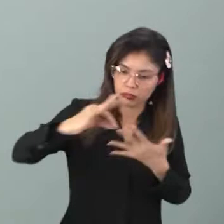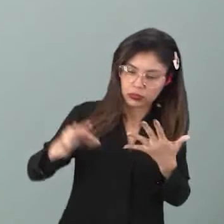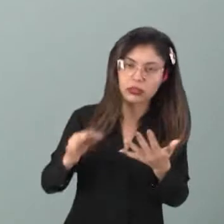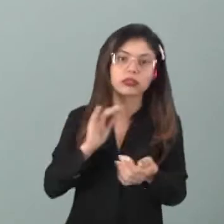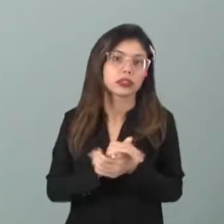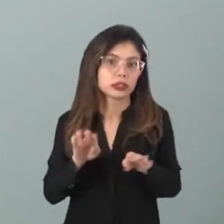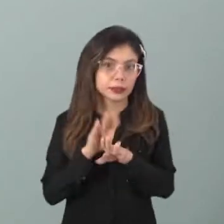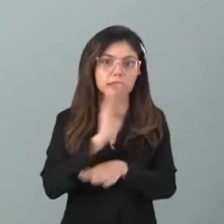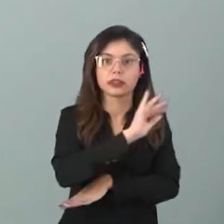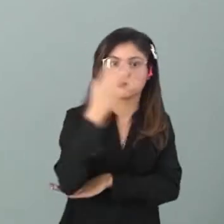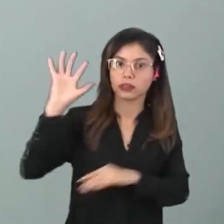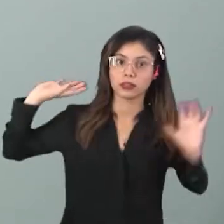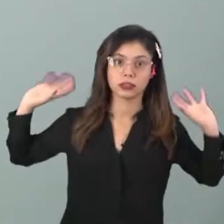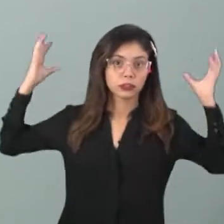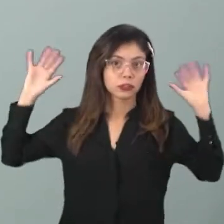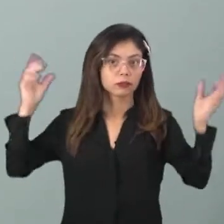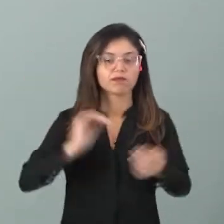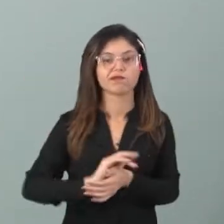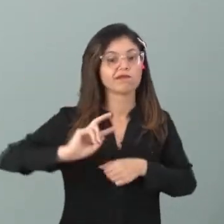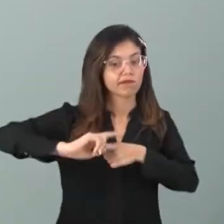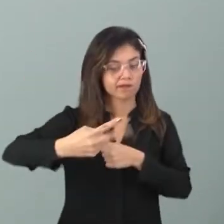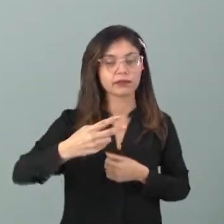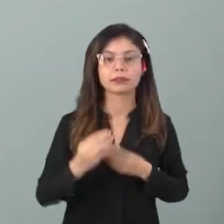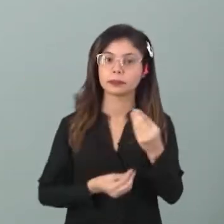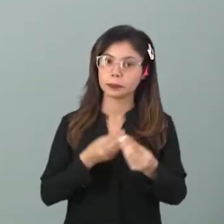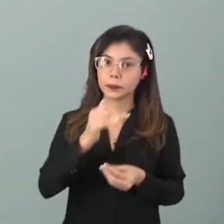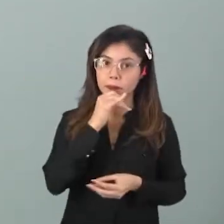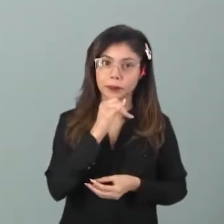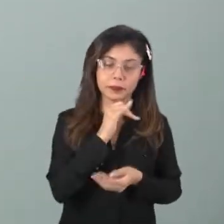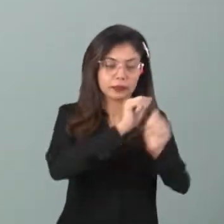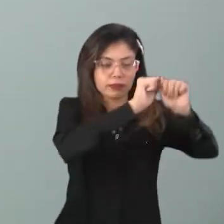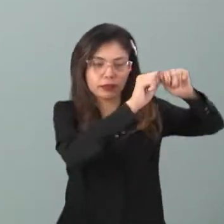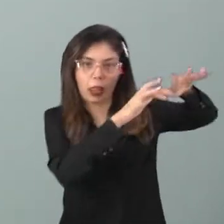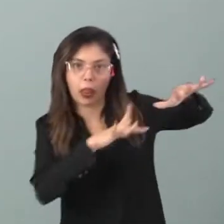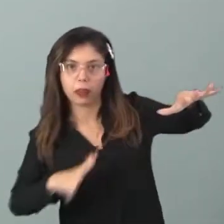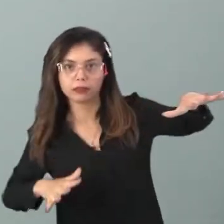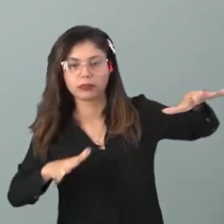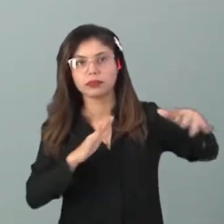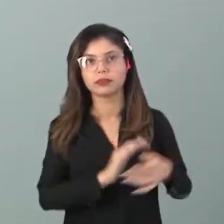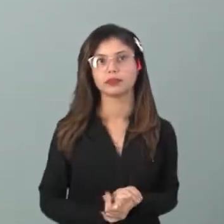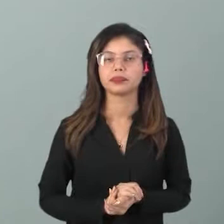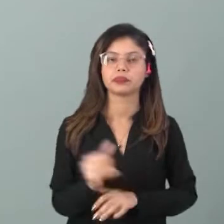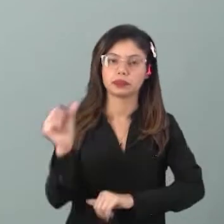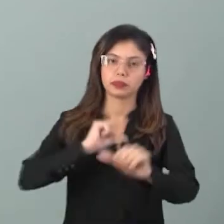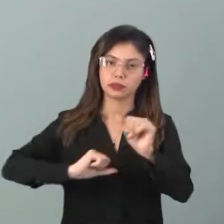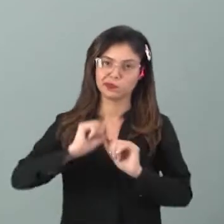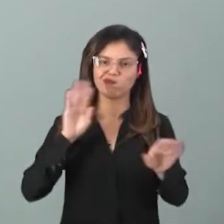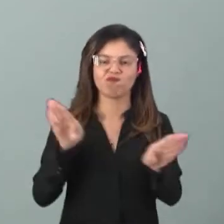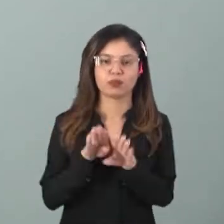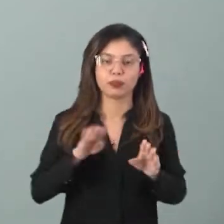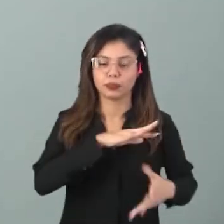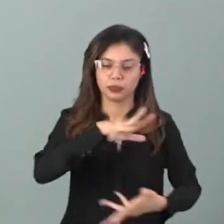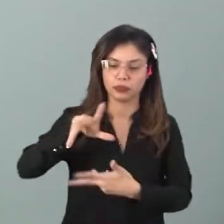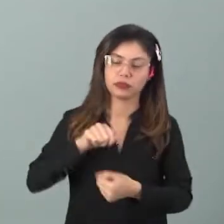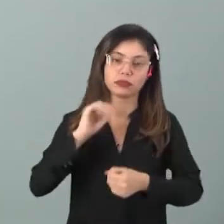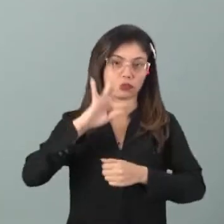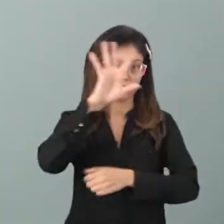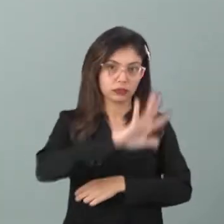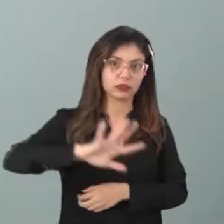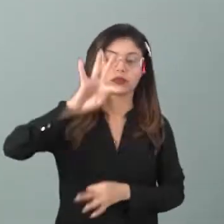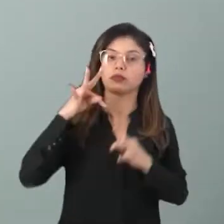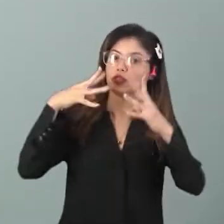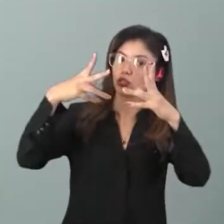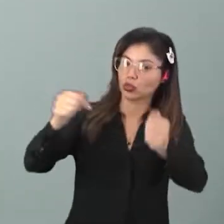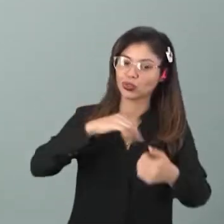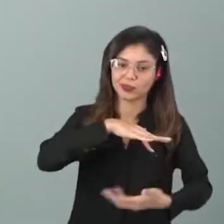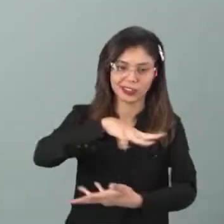climáticos, podem acontecer algumas consequências, né? Como alguns deslizamentos. Nós temos aí mudanças climáticas globais que vão atingir